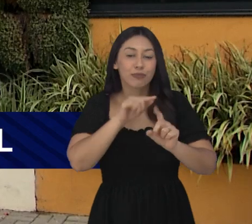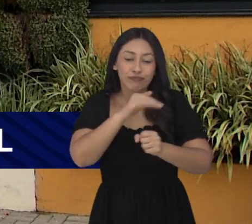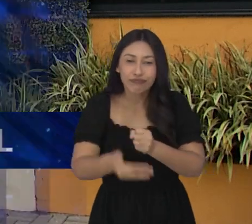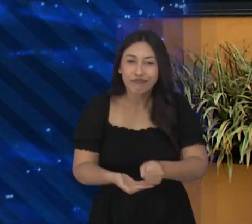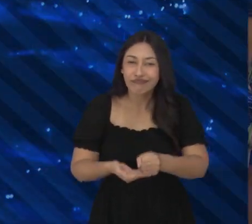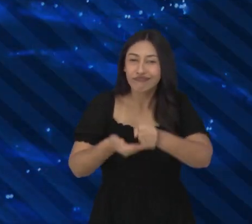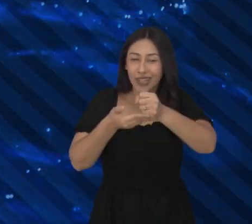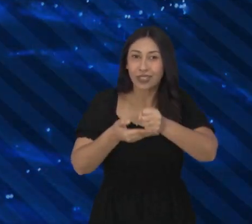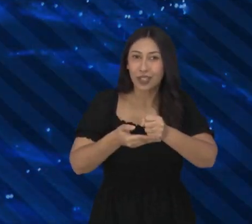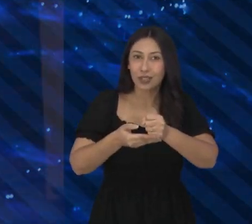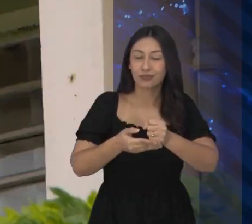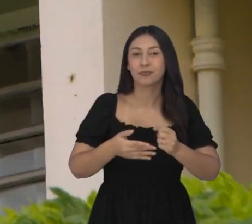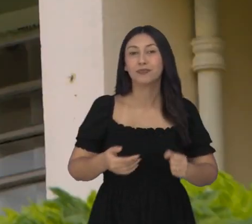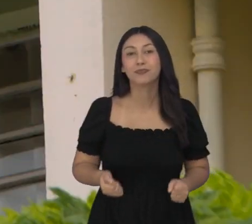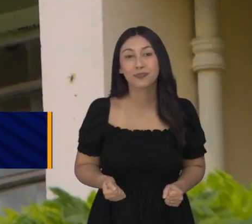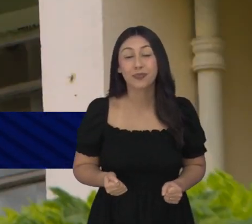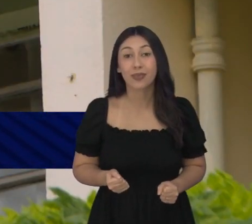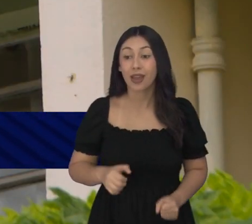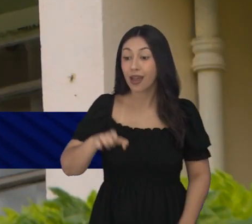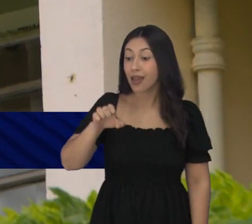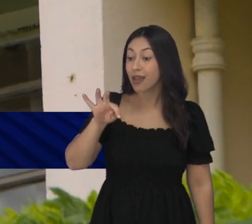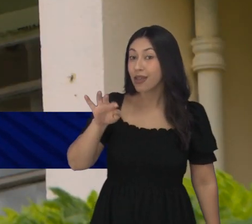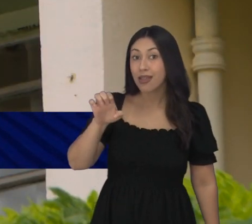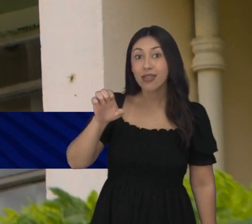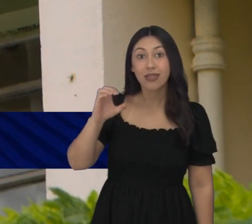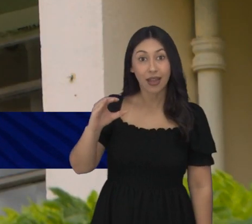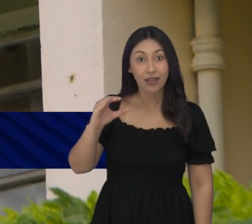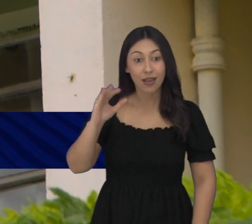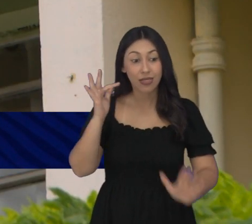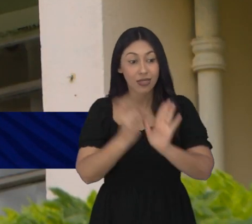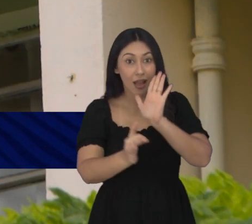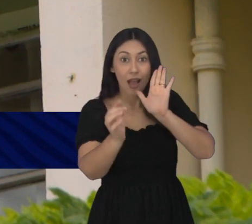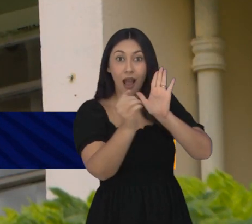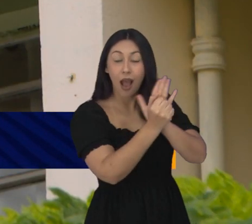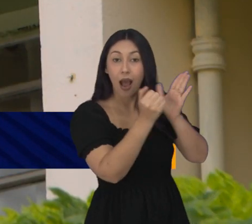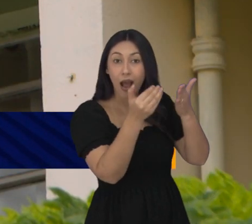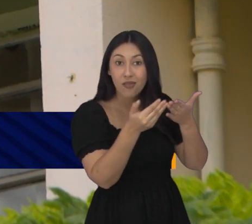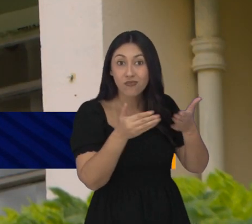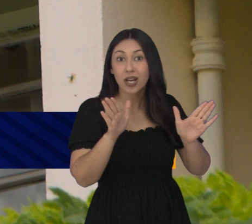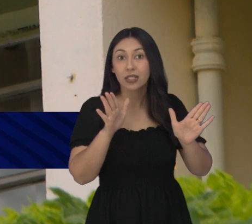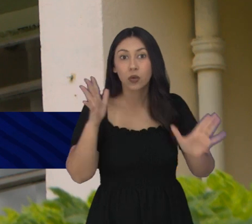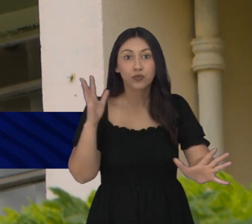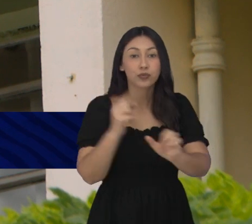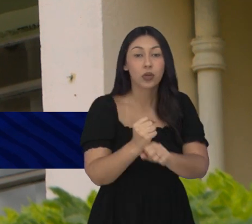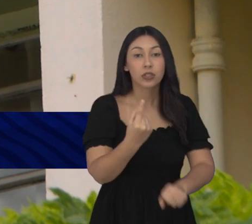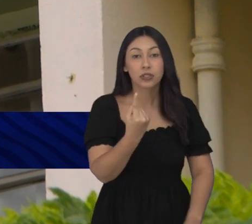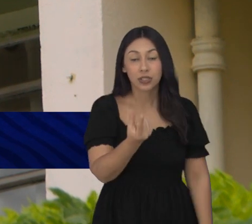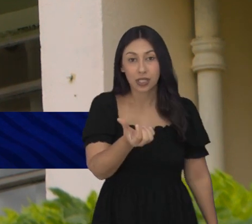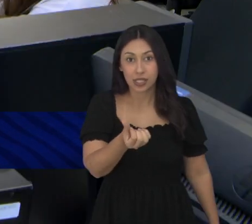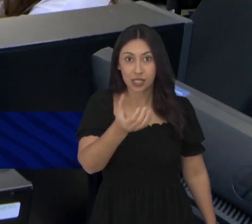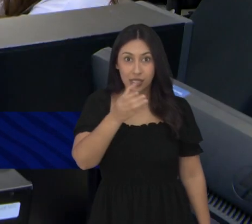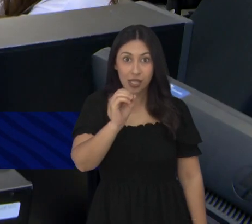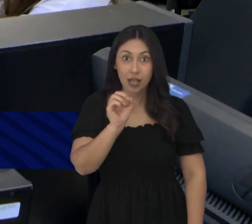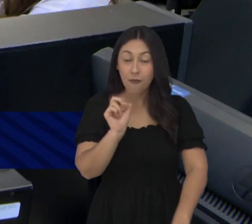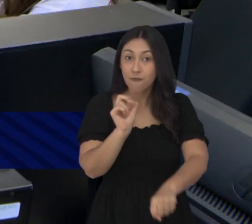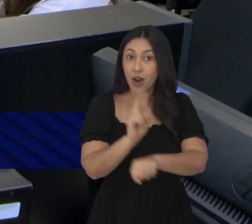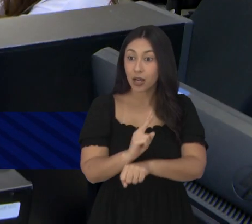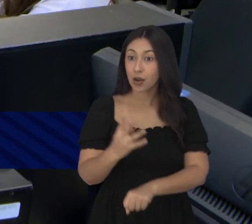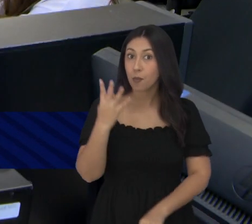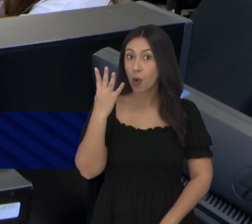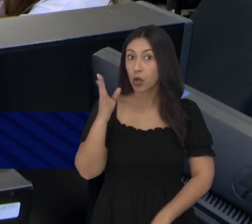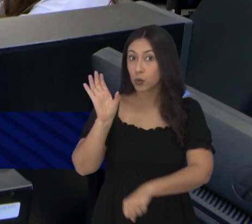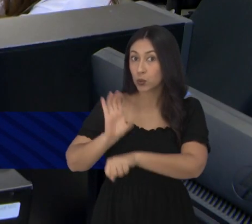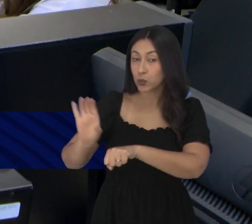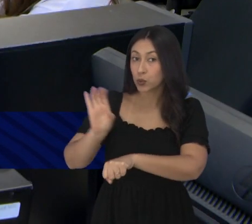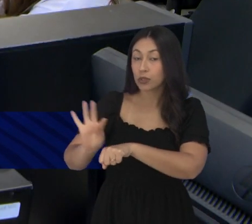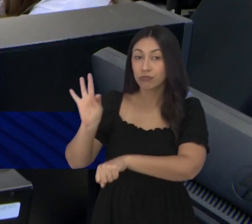da poluição. ETEC está com inscrições abertas para o vestibulinho. São 160 vagas para 4 cursos